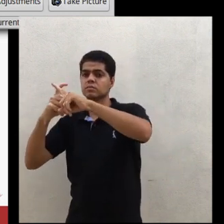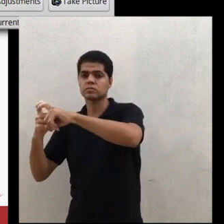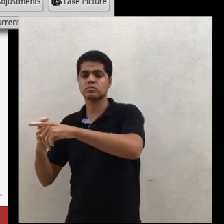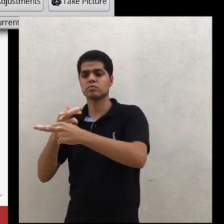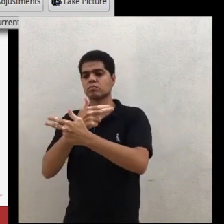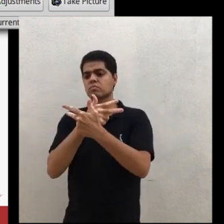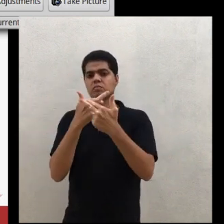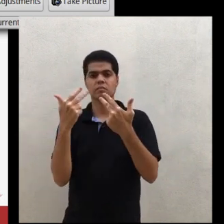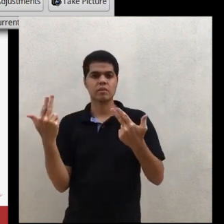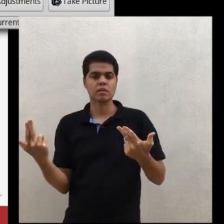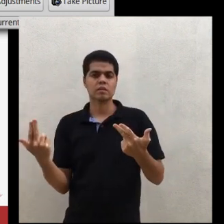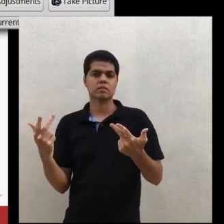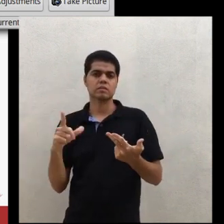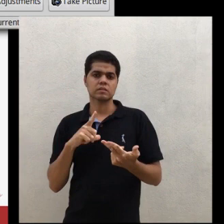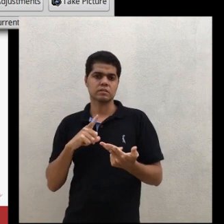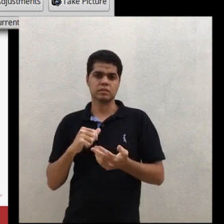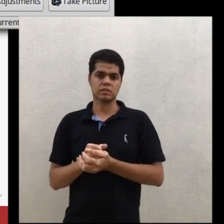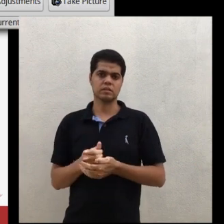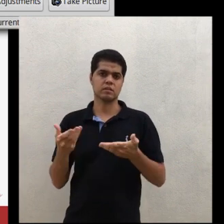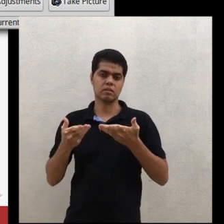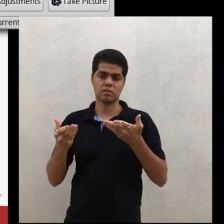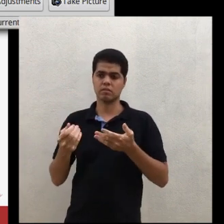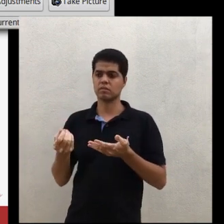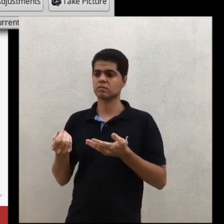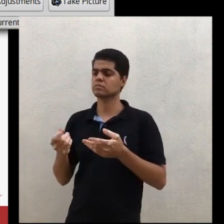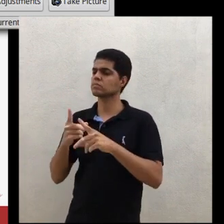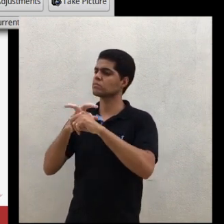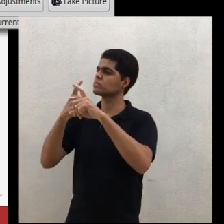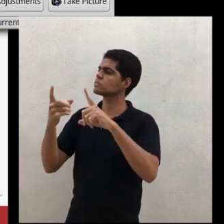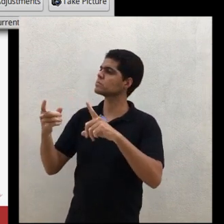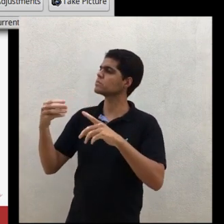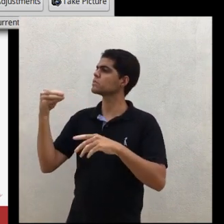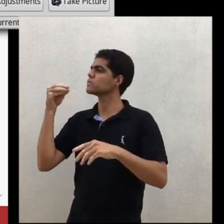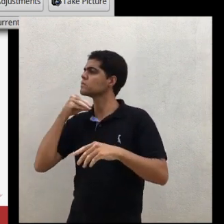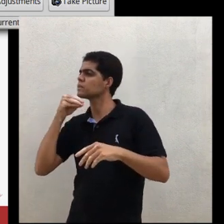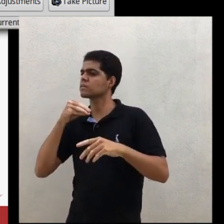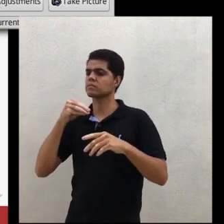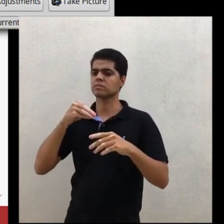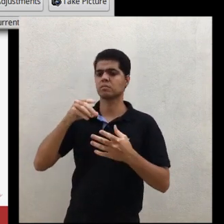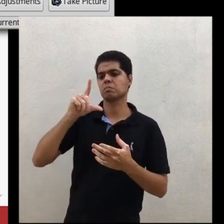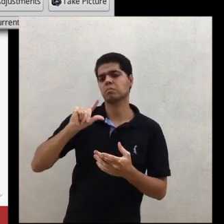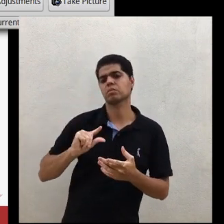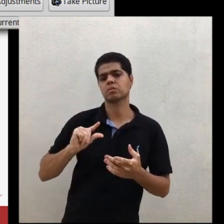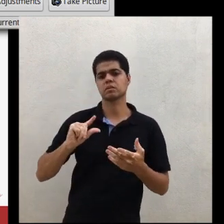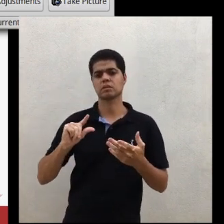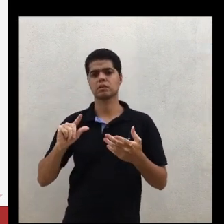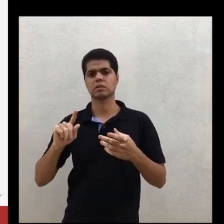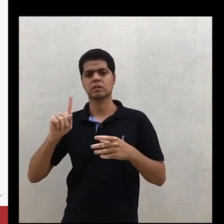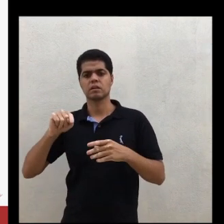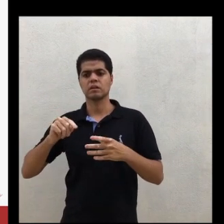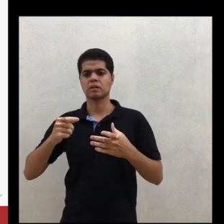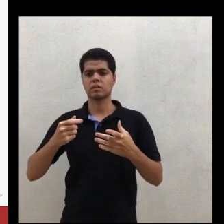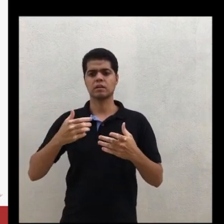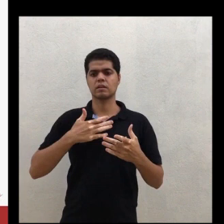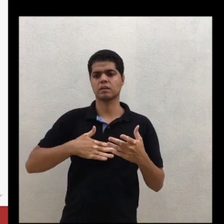o outro símbolo pouca, um outro símbolo é a minha gratificação ser baixa, tá?